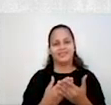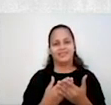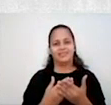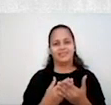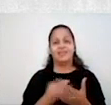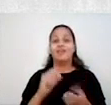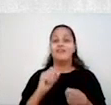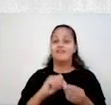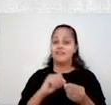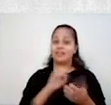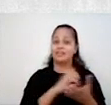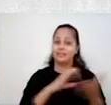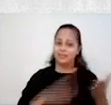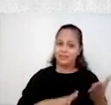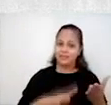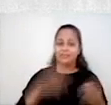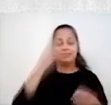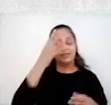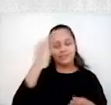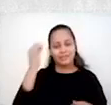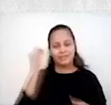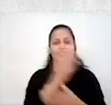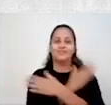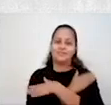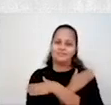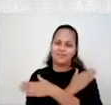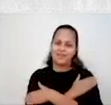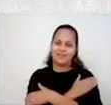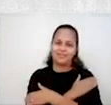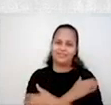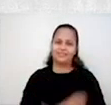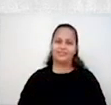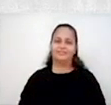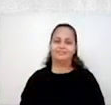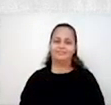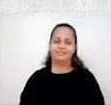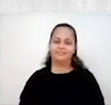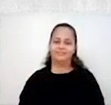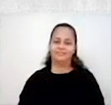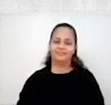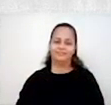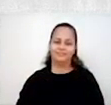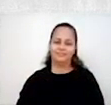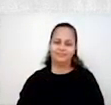a próxima aula. Façam as atividades, não se esqueçam. Um abraço.